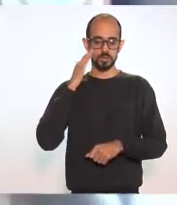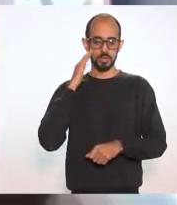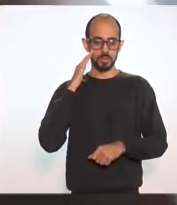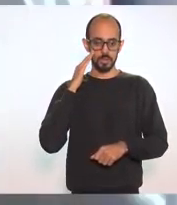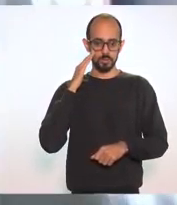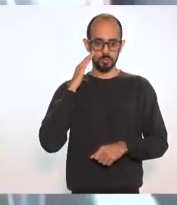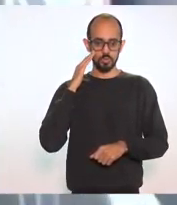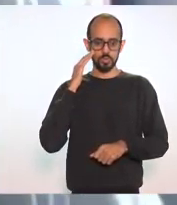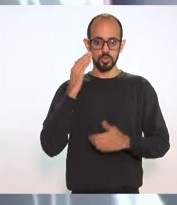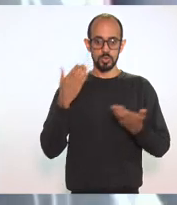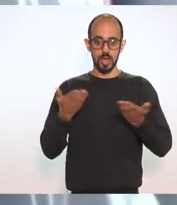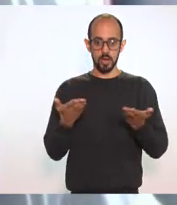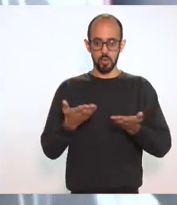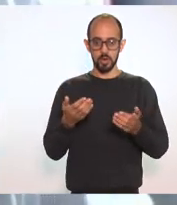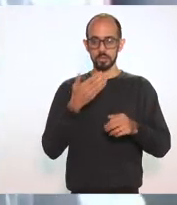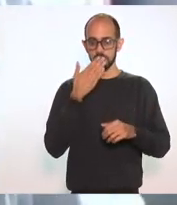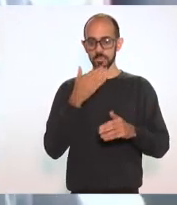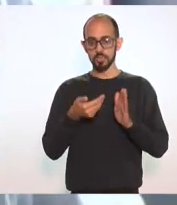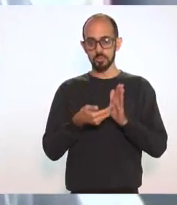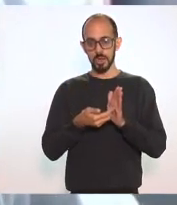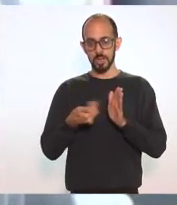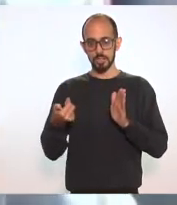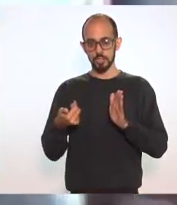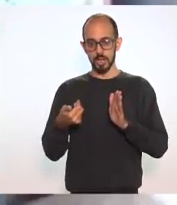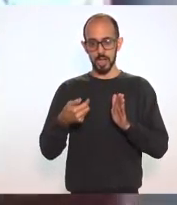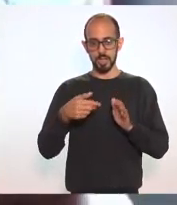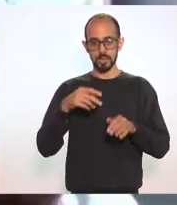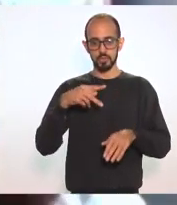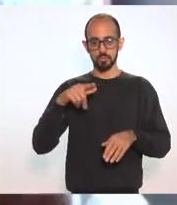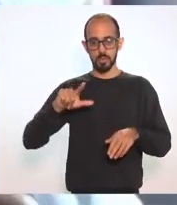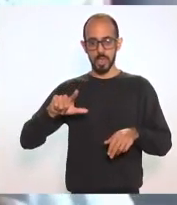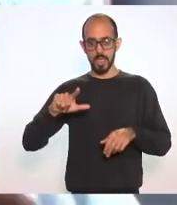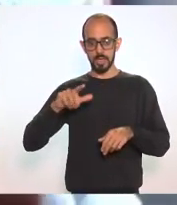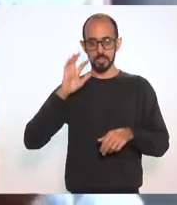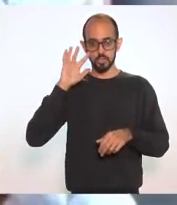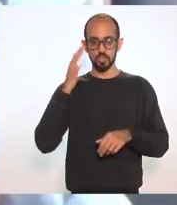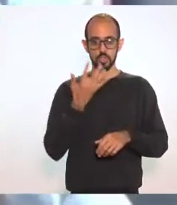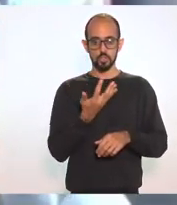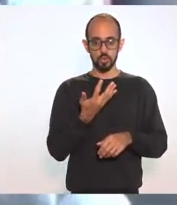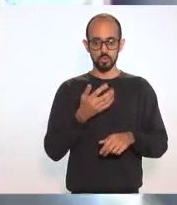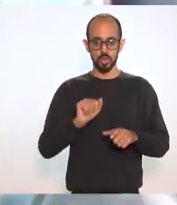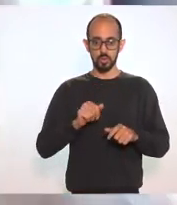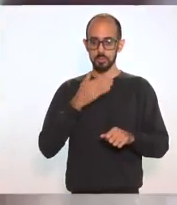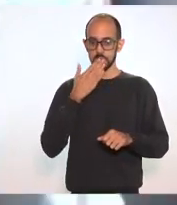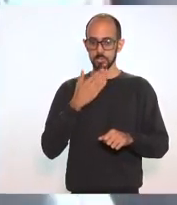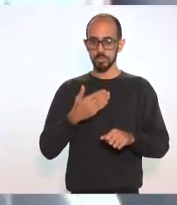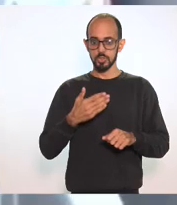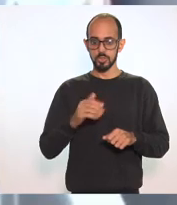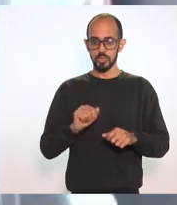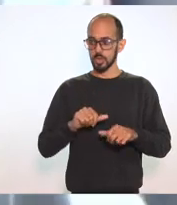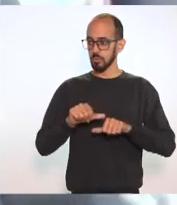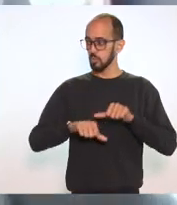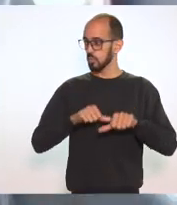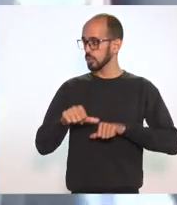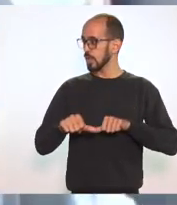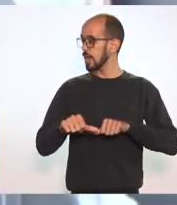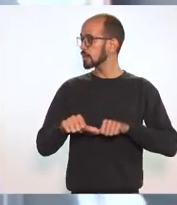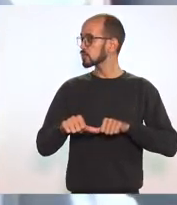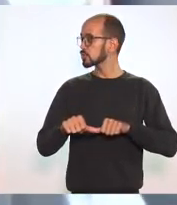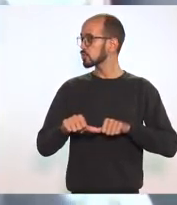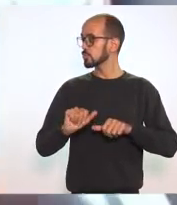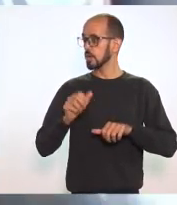a gente está pedindo a retirada de um projeto de resolução que pedia que mudasse uma resolução